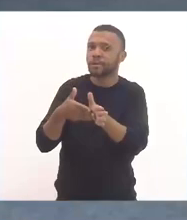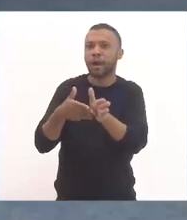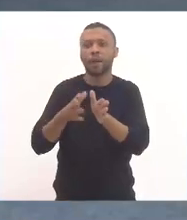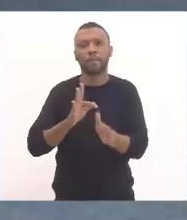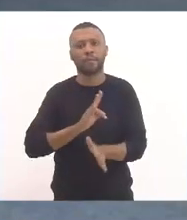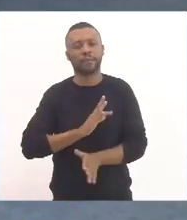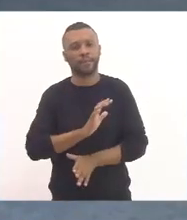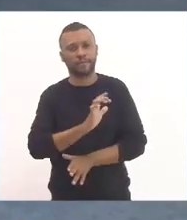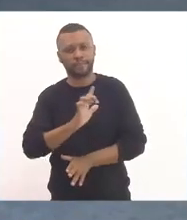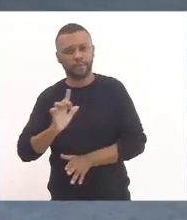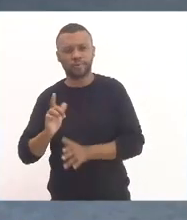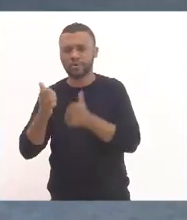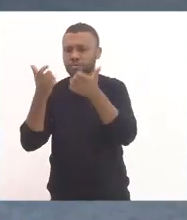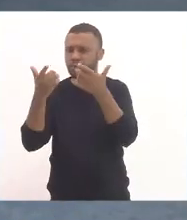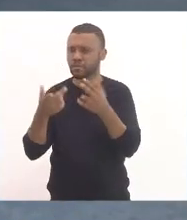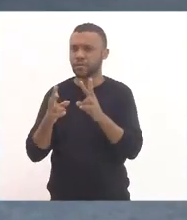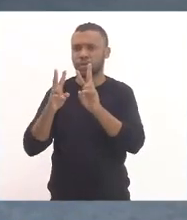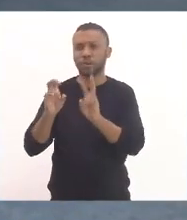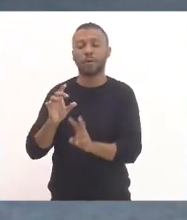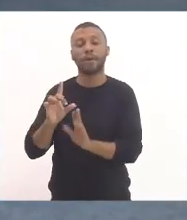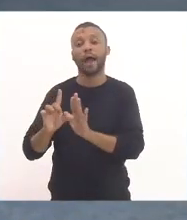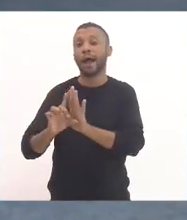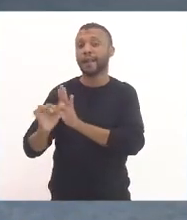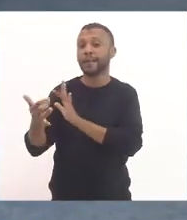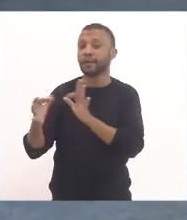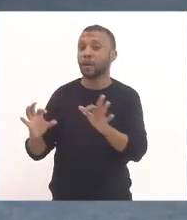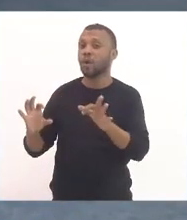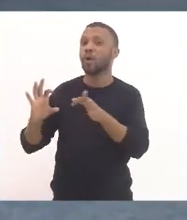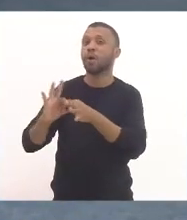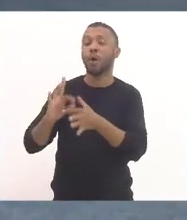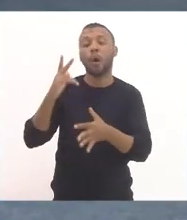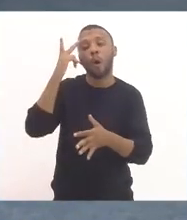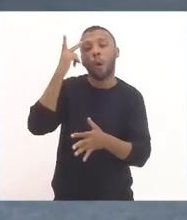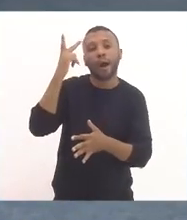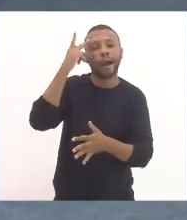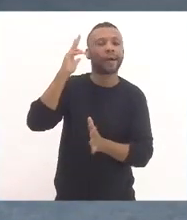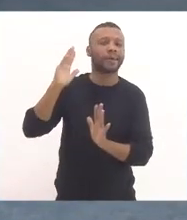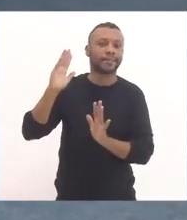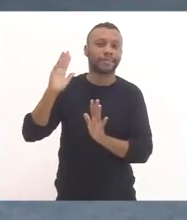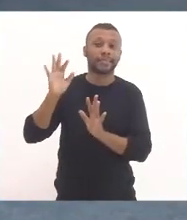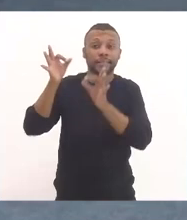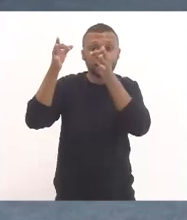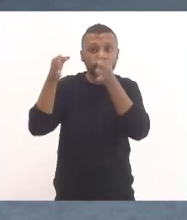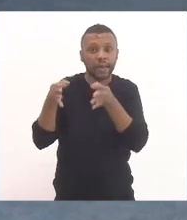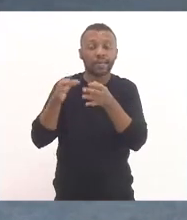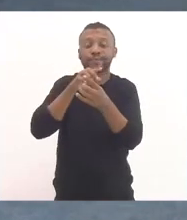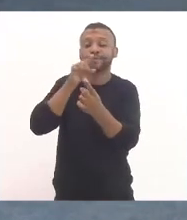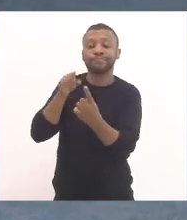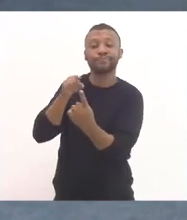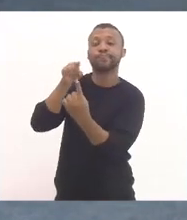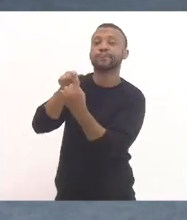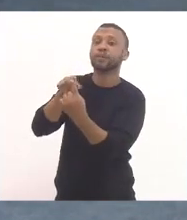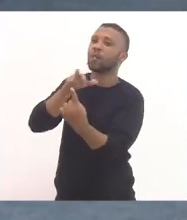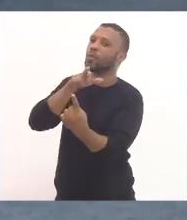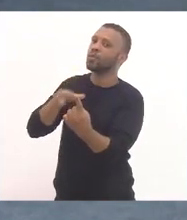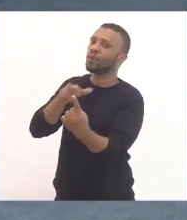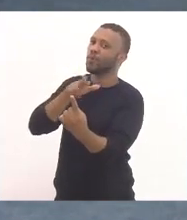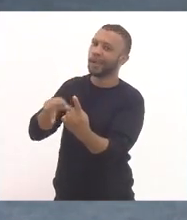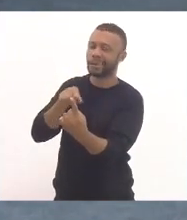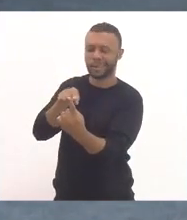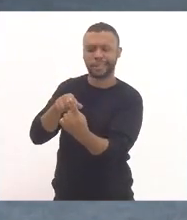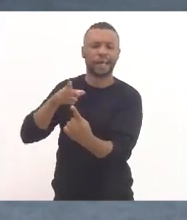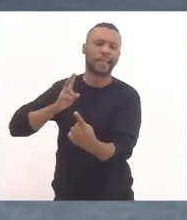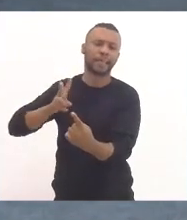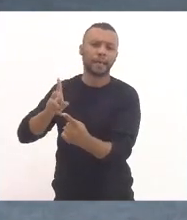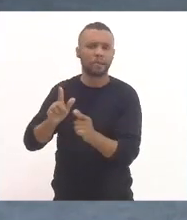No que diz respeito à lei orgânica certamente não se dirigem ao senhor sempre